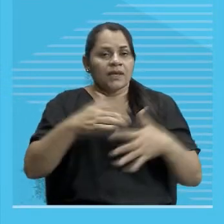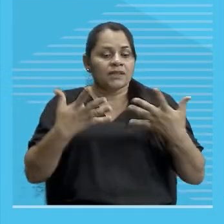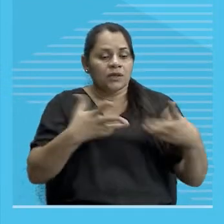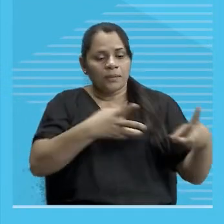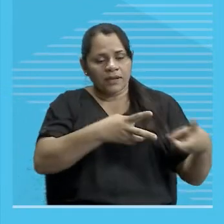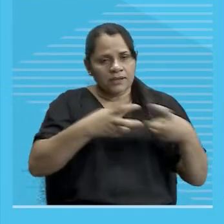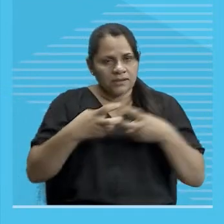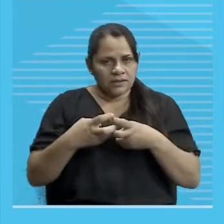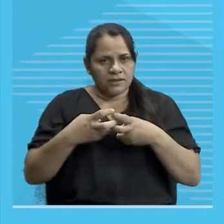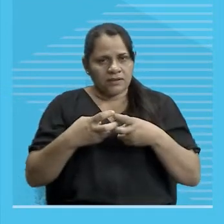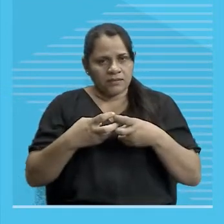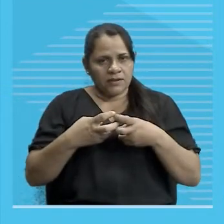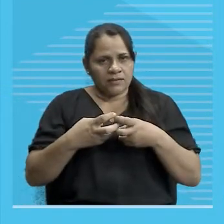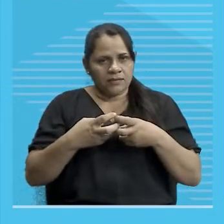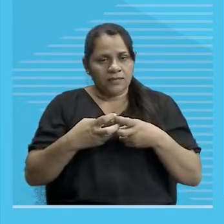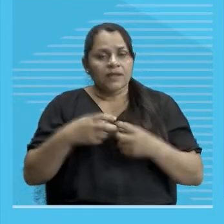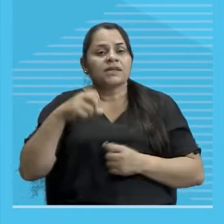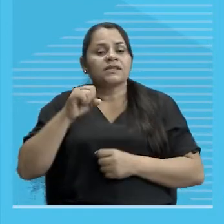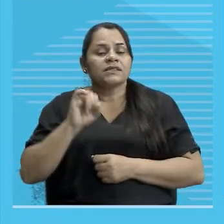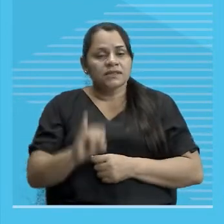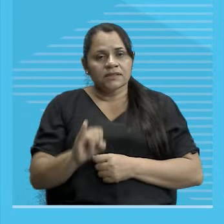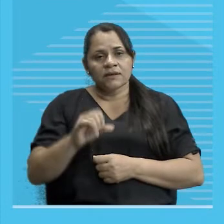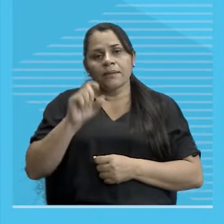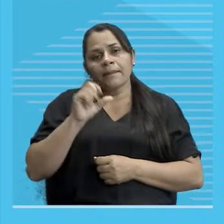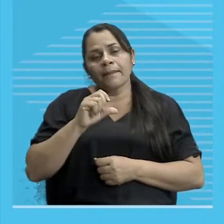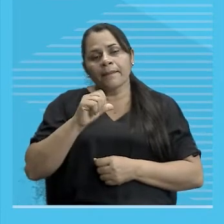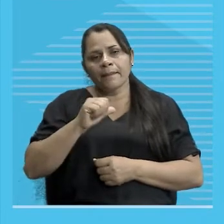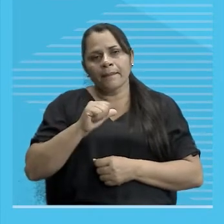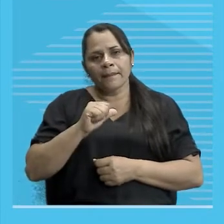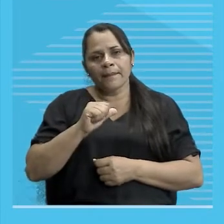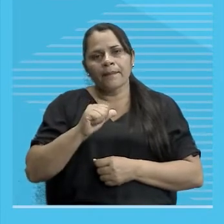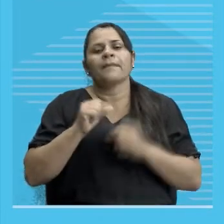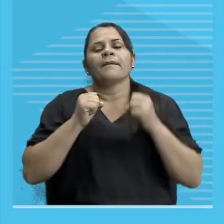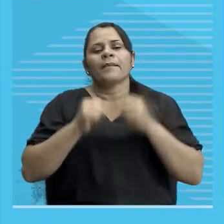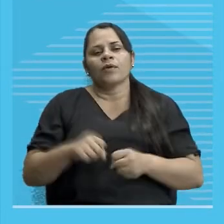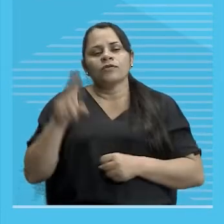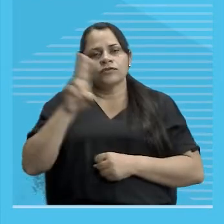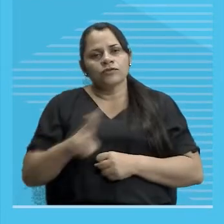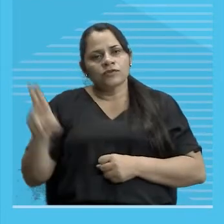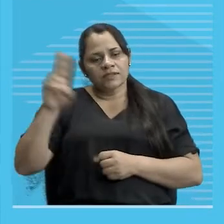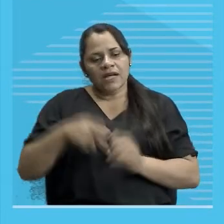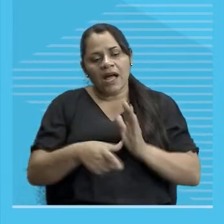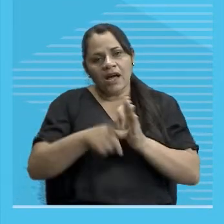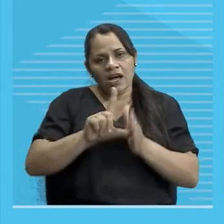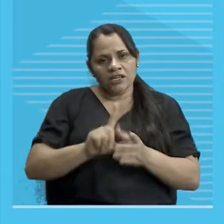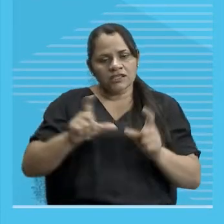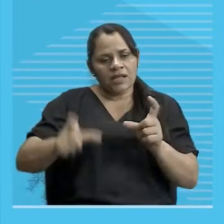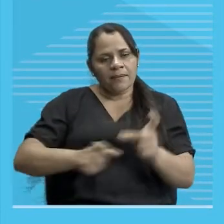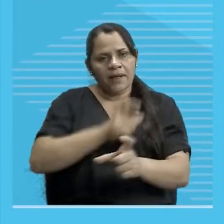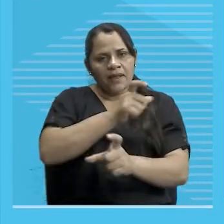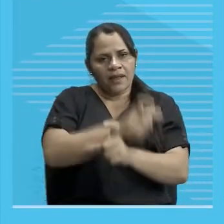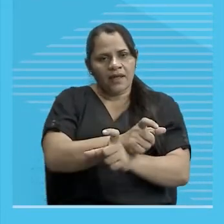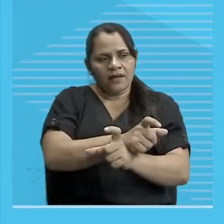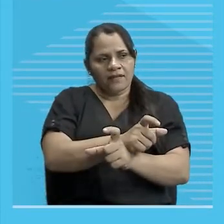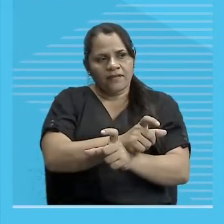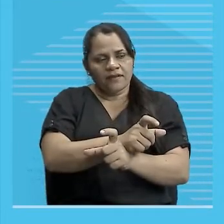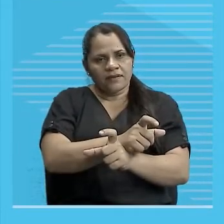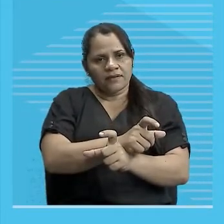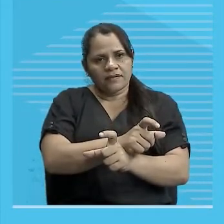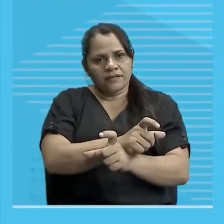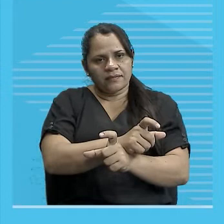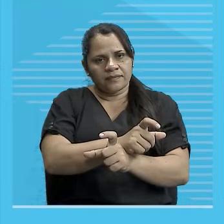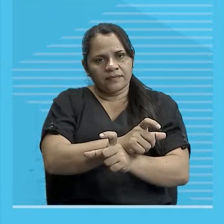colocar imediatamente antes desse substantivo, Teresina, um artigo. Será que você tem o costume de